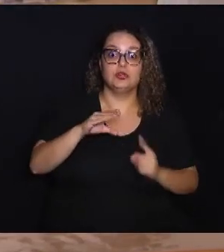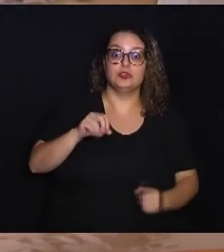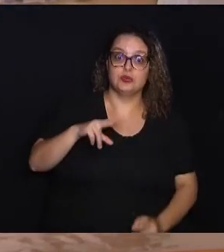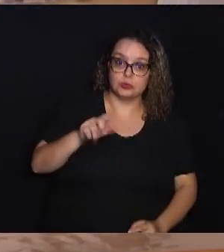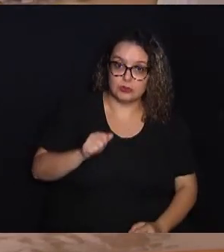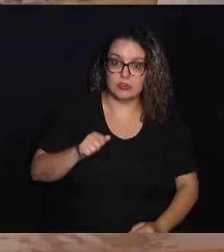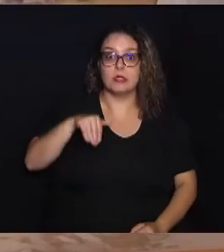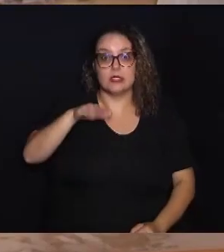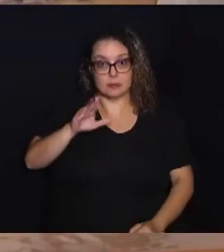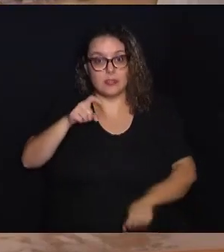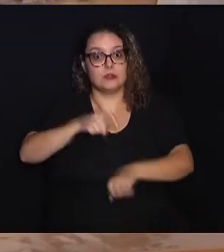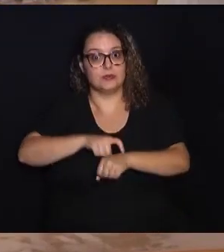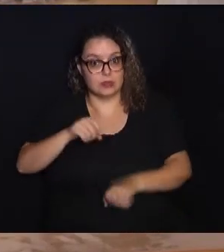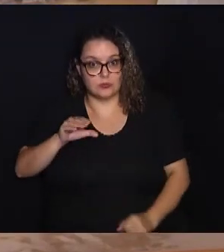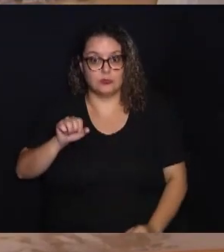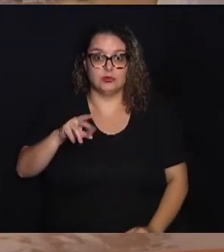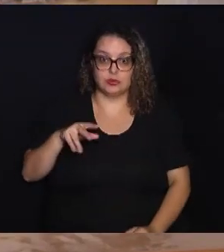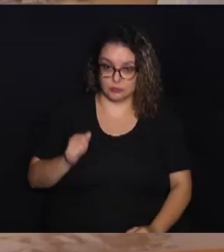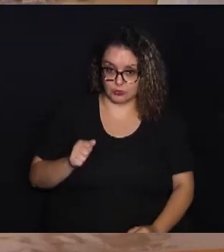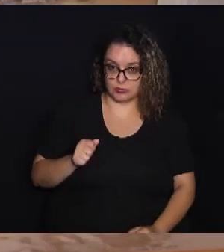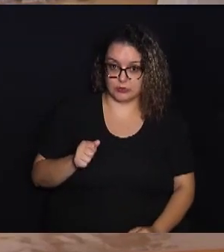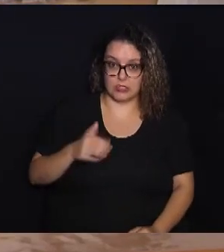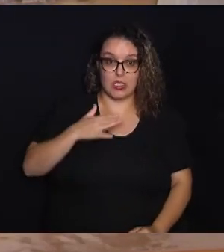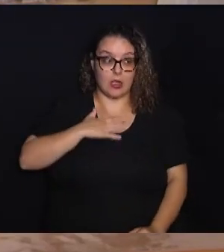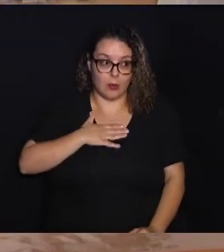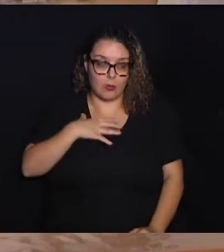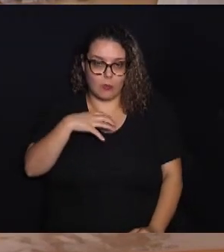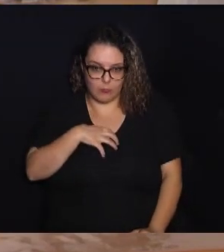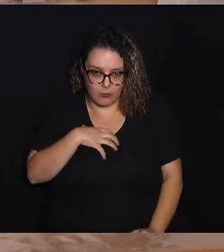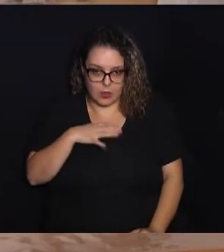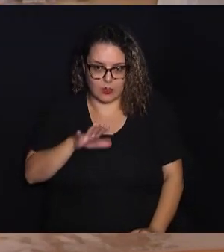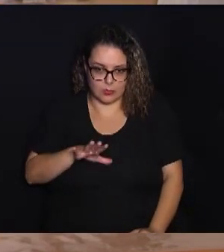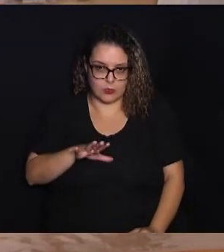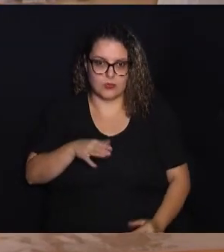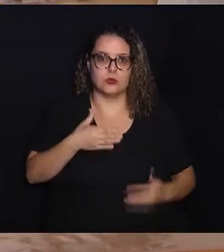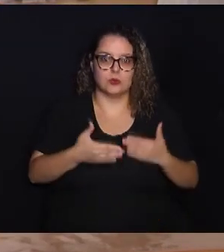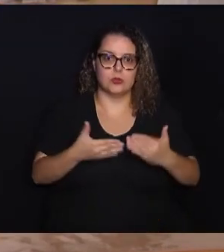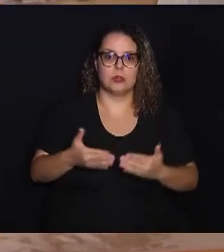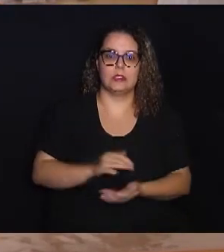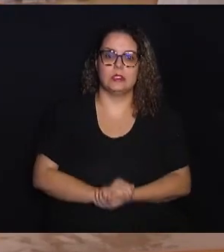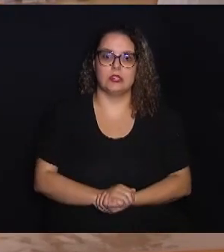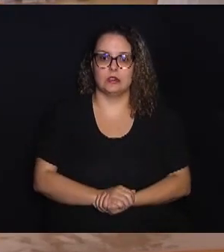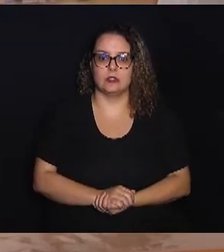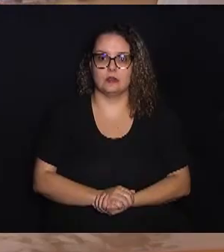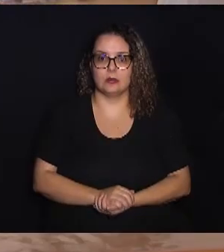Isso. Aí eu venho do outro lado, para ele ficar uniforme.